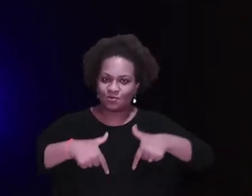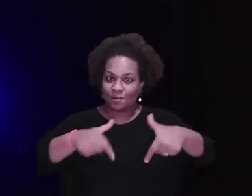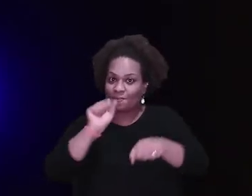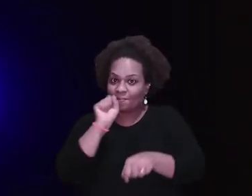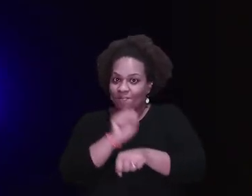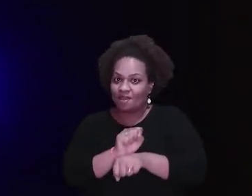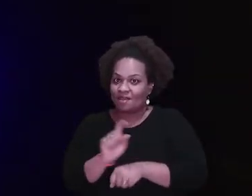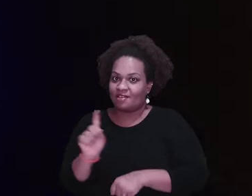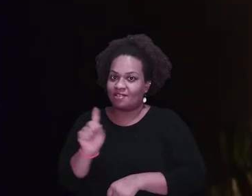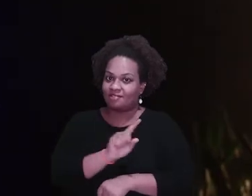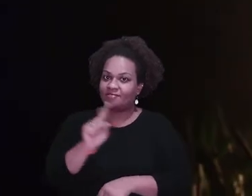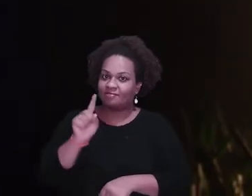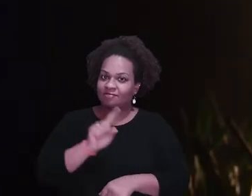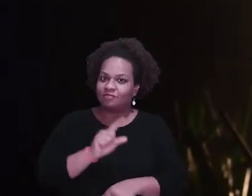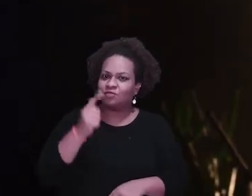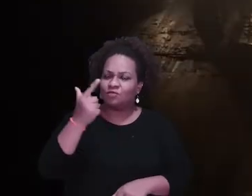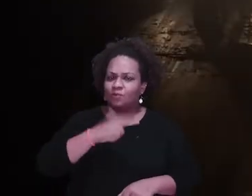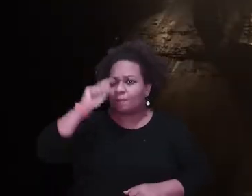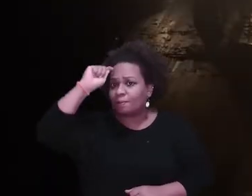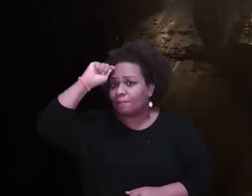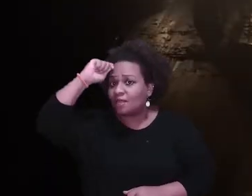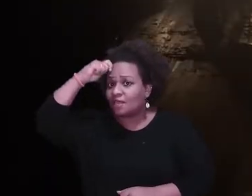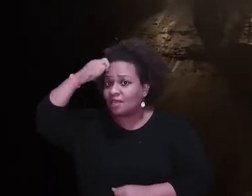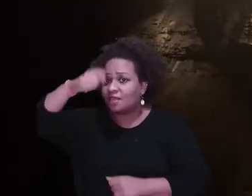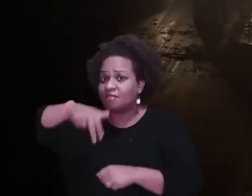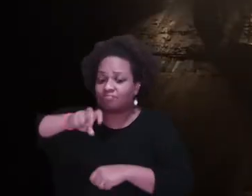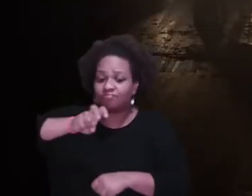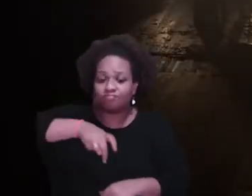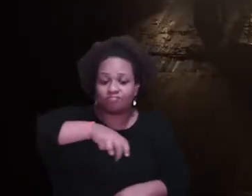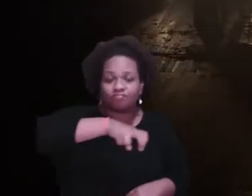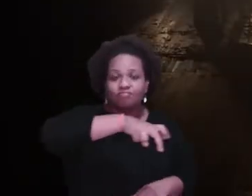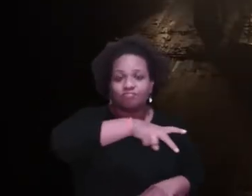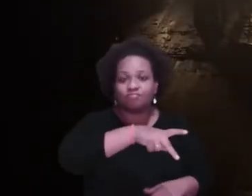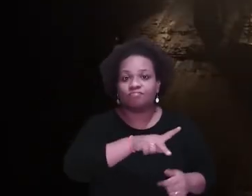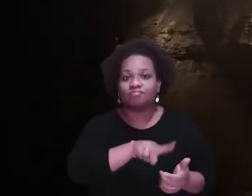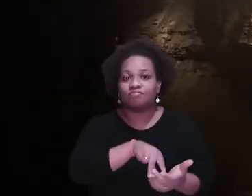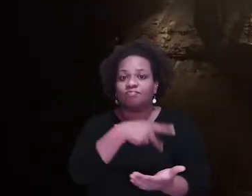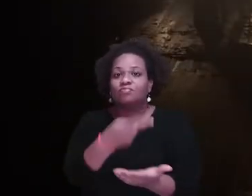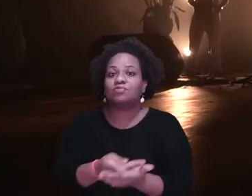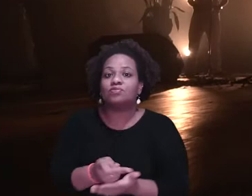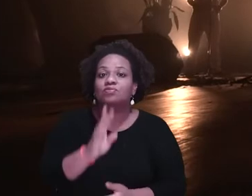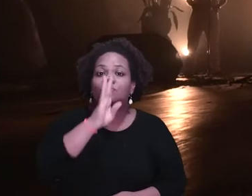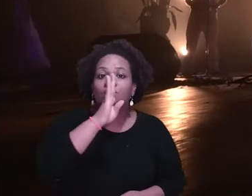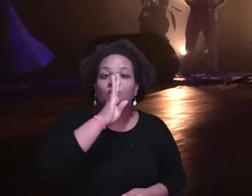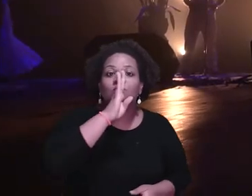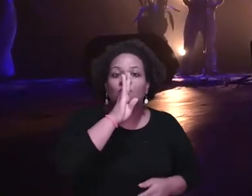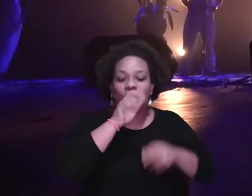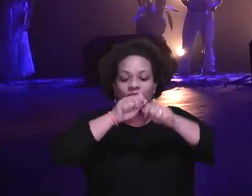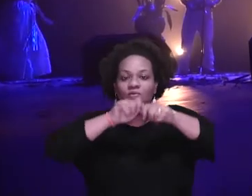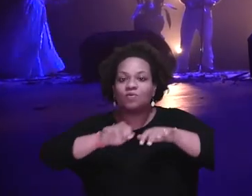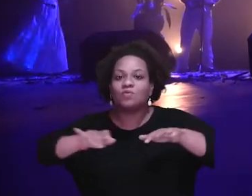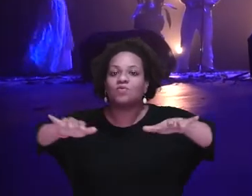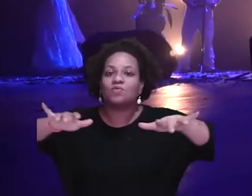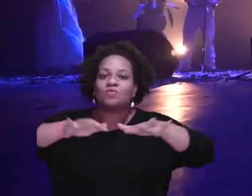não para mais um preto tombo e o estado calor e o tio